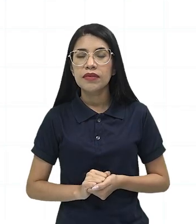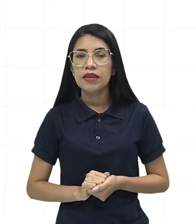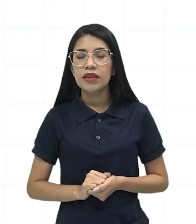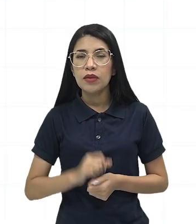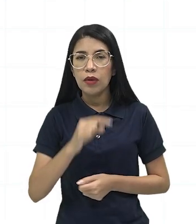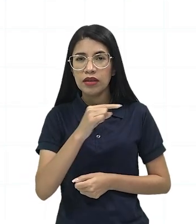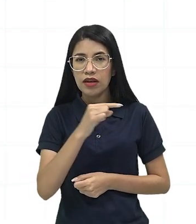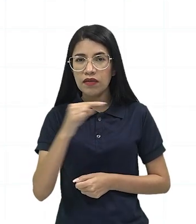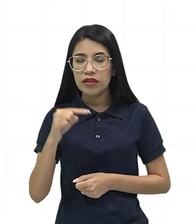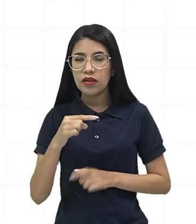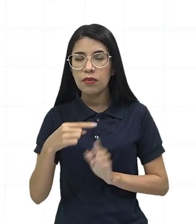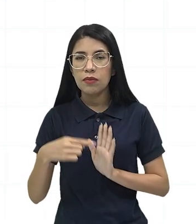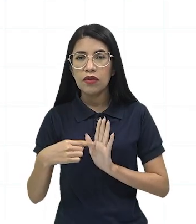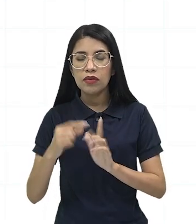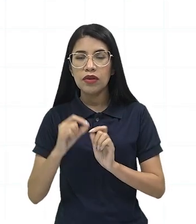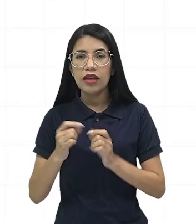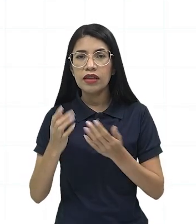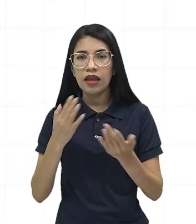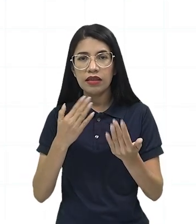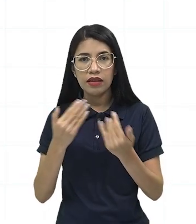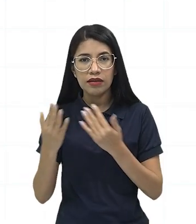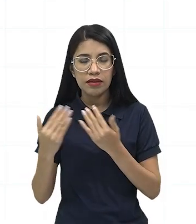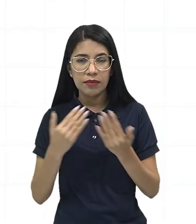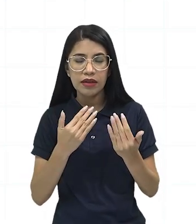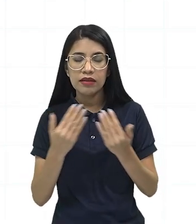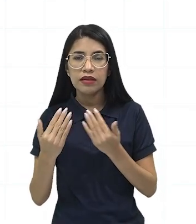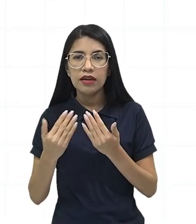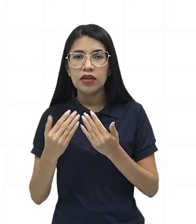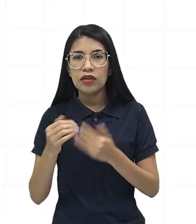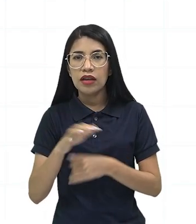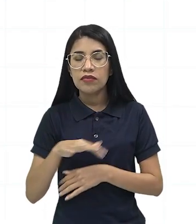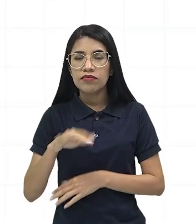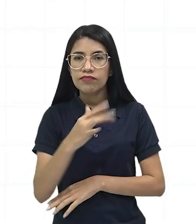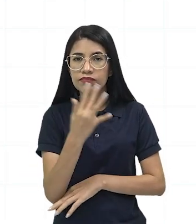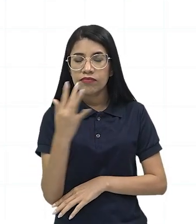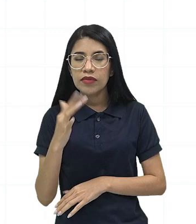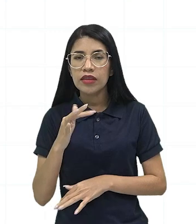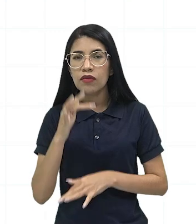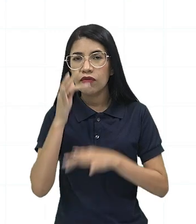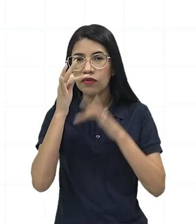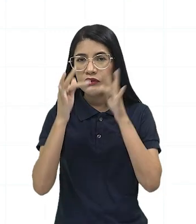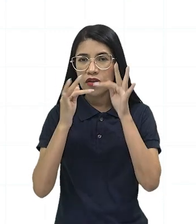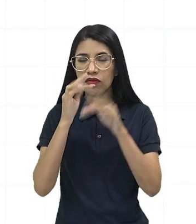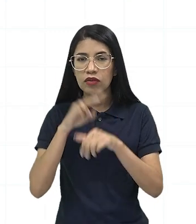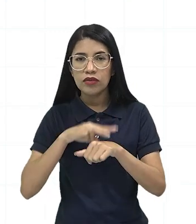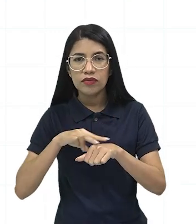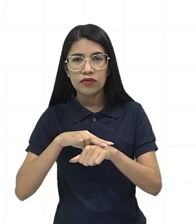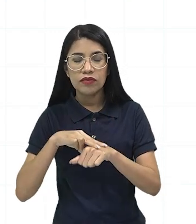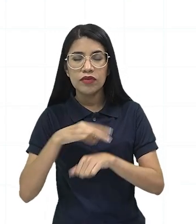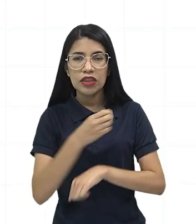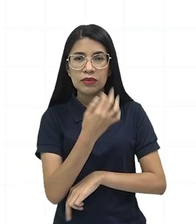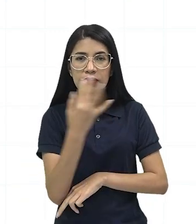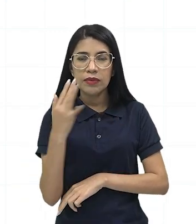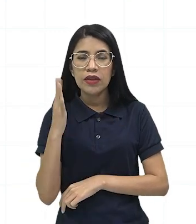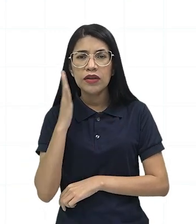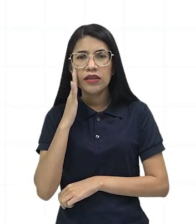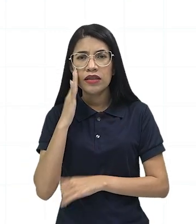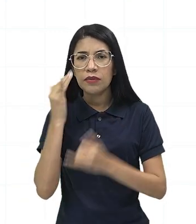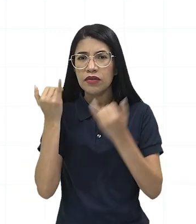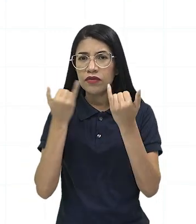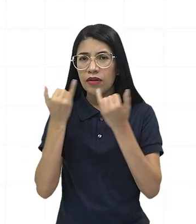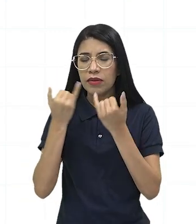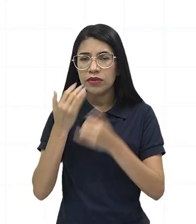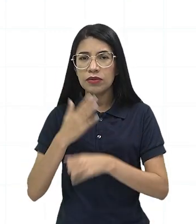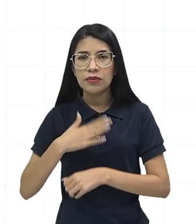travessão, indicando essa conversa, né, como diálogo com a natureza. Ai Flores do Verde Pinheiro, sabeis notícias do meu